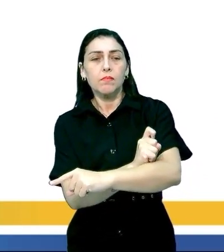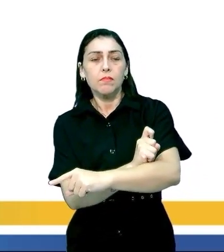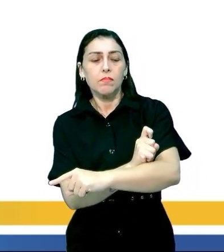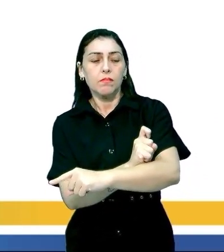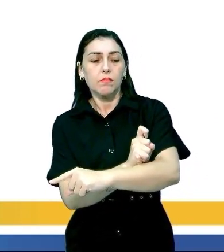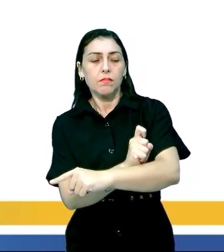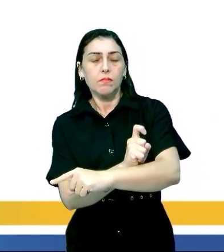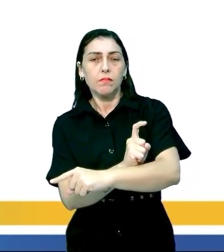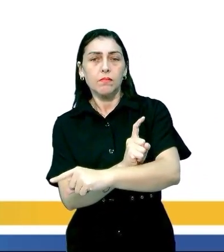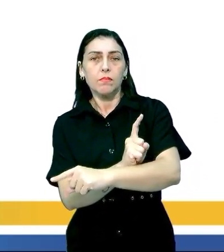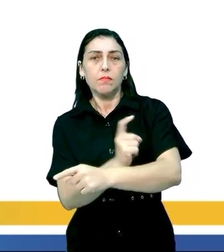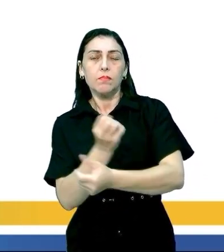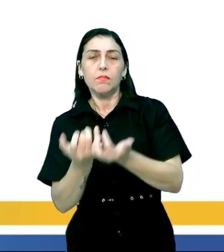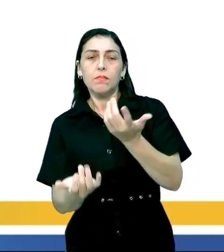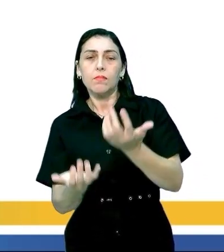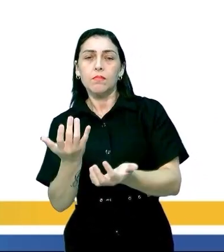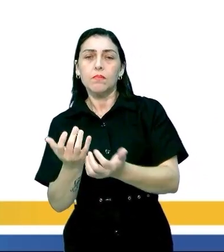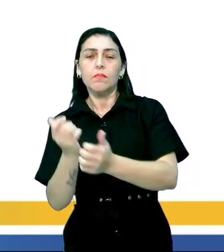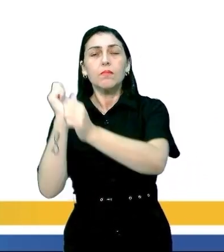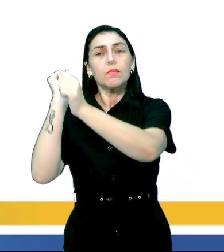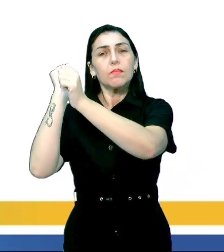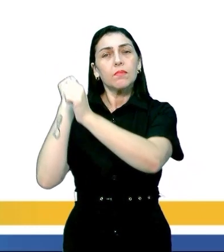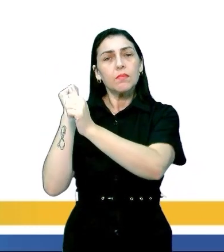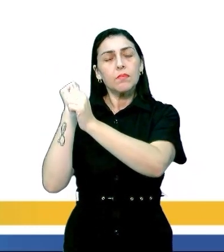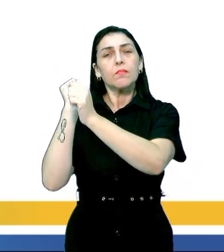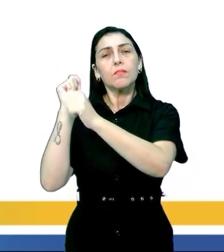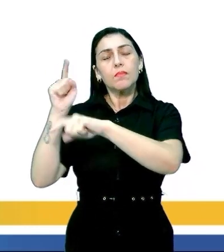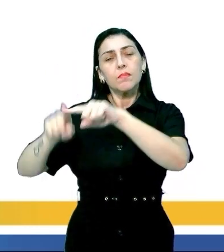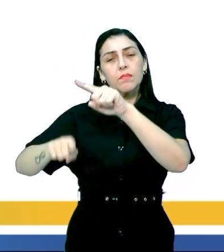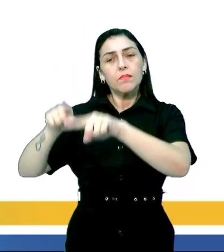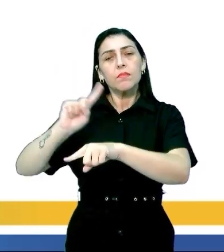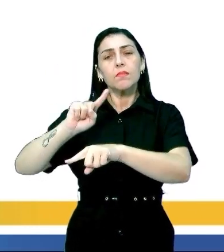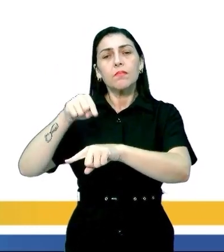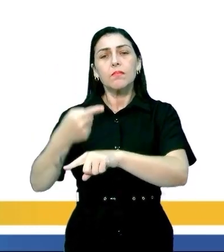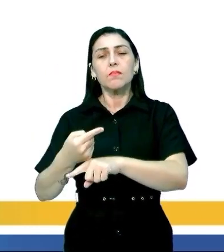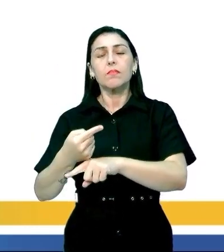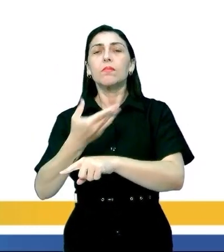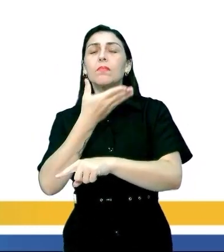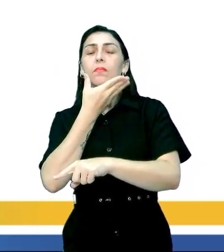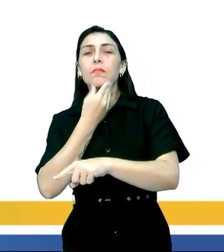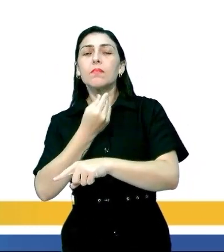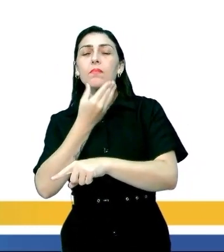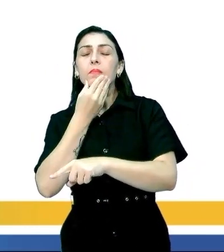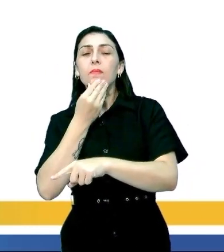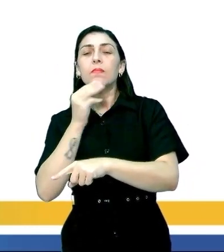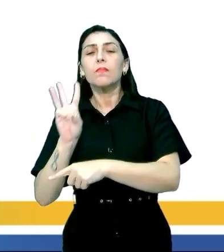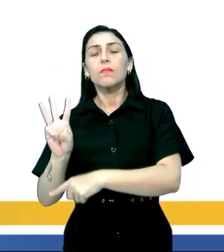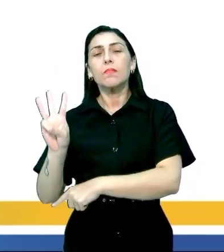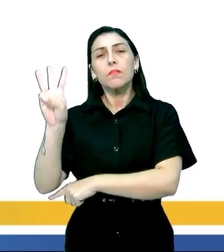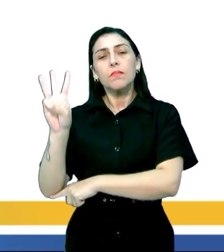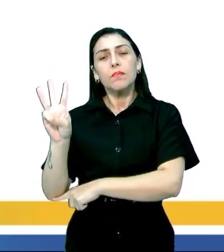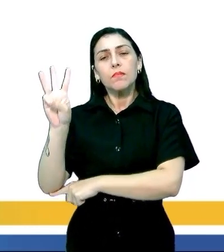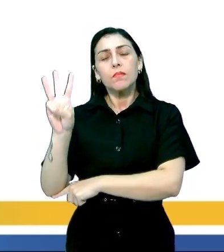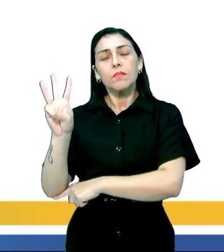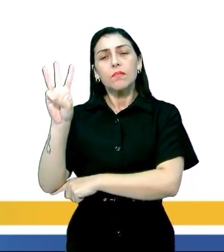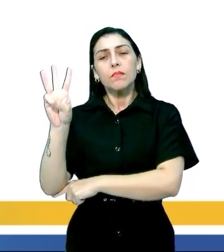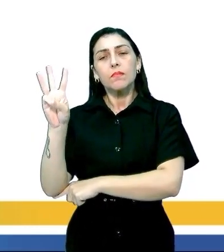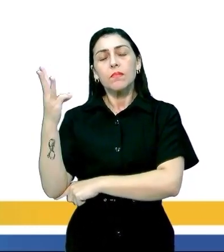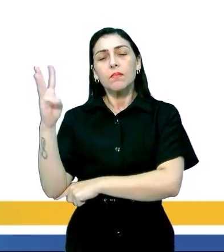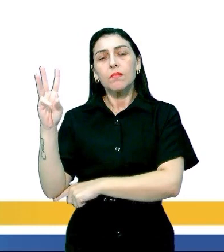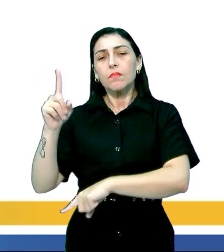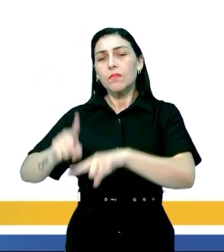pé, o fogo, o homem carregando uma lança, depois o homem, né, carregando aí algum tipo